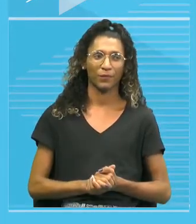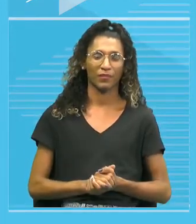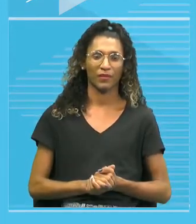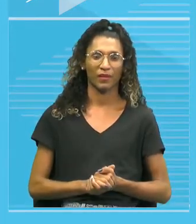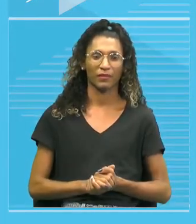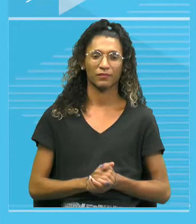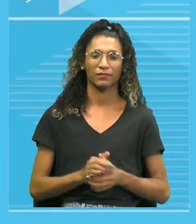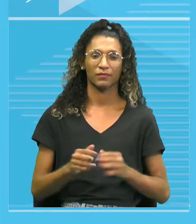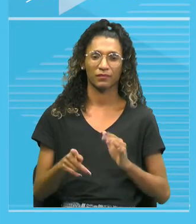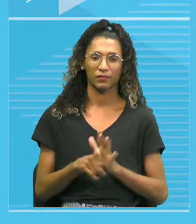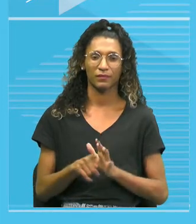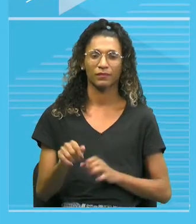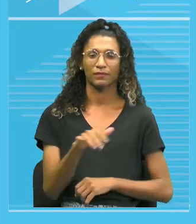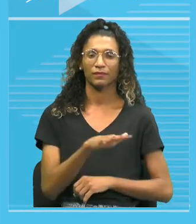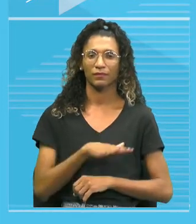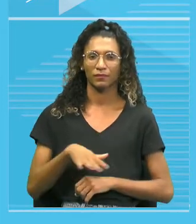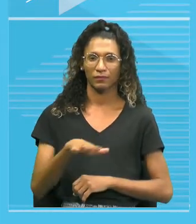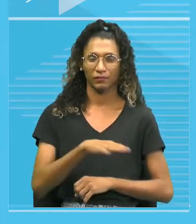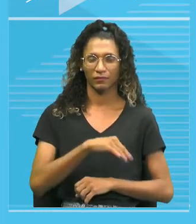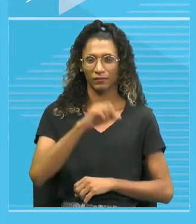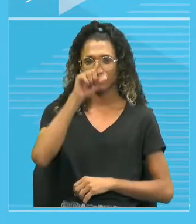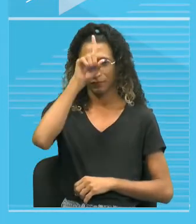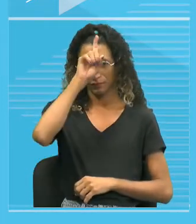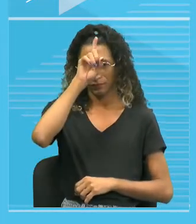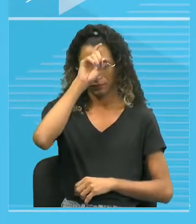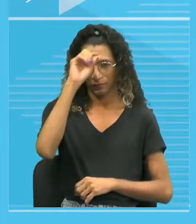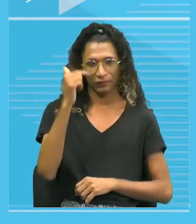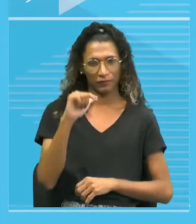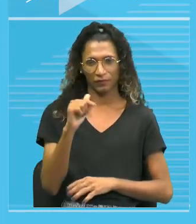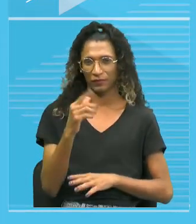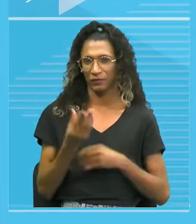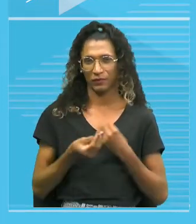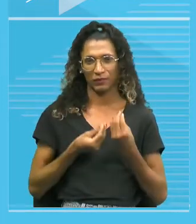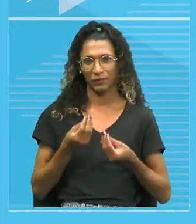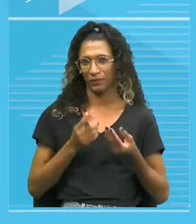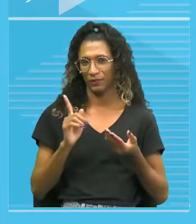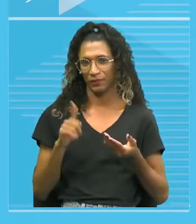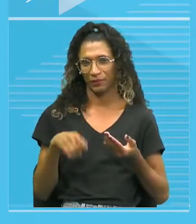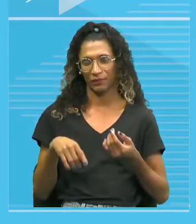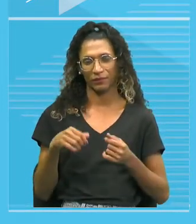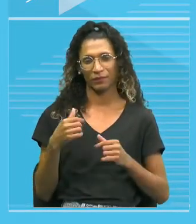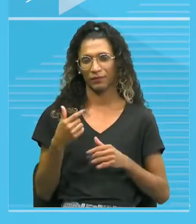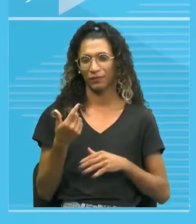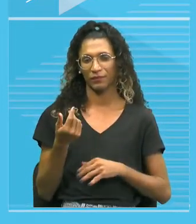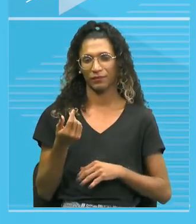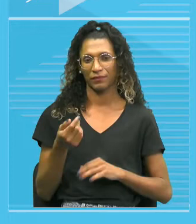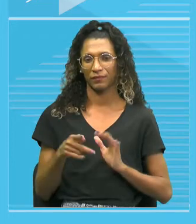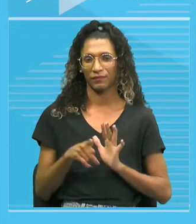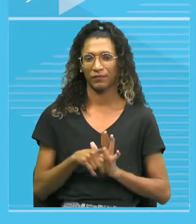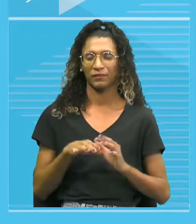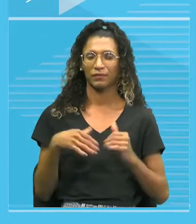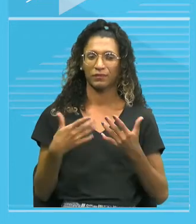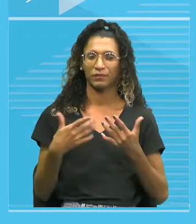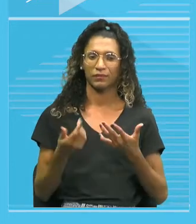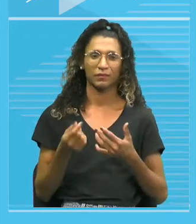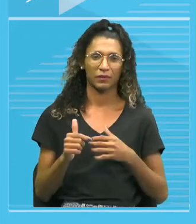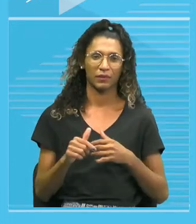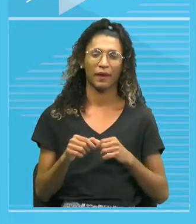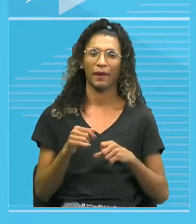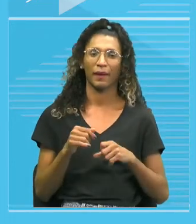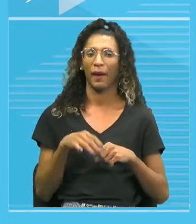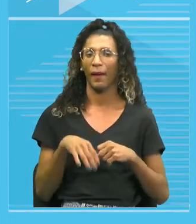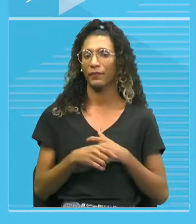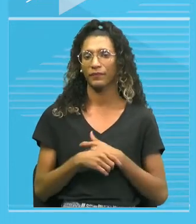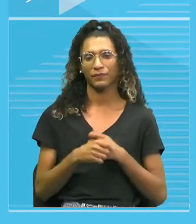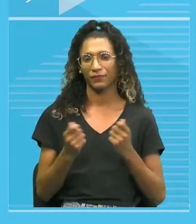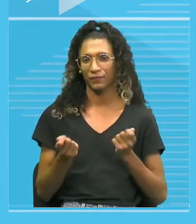nos ambientes hospitalares. Não tem como, meu irmão, não tem como. É praxe, não tem como. Não há a menor possibilidade.